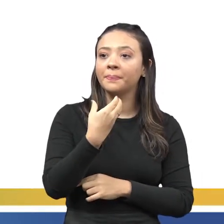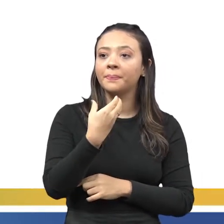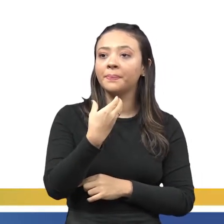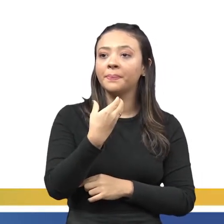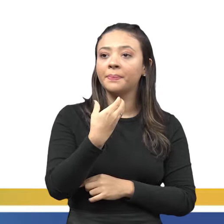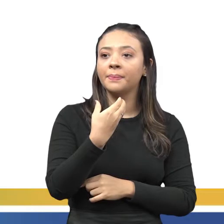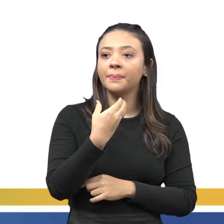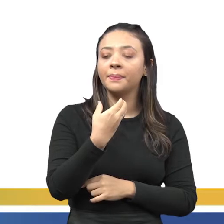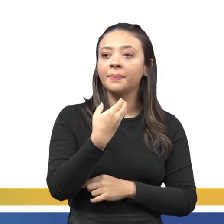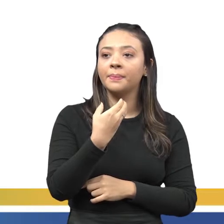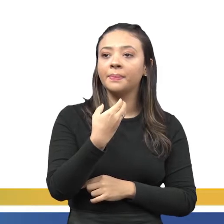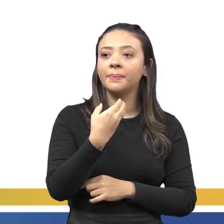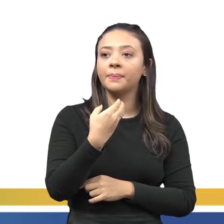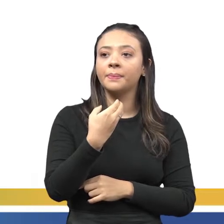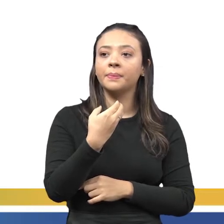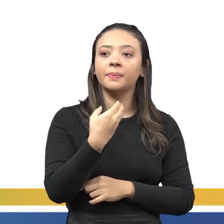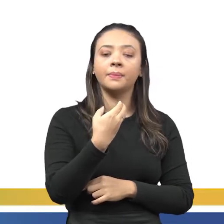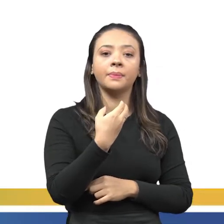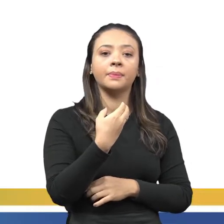maçã.